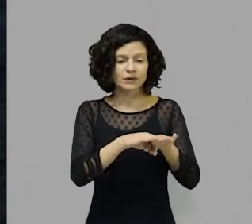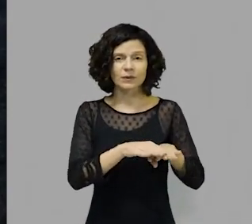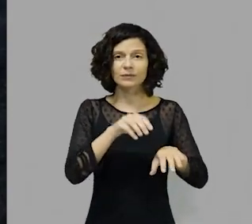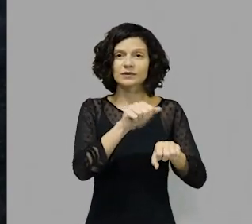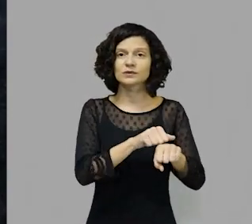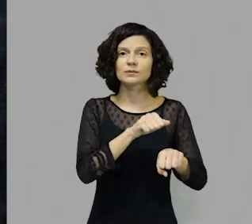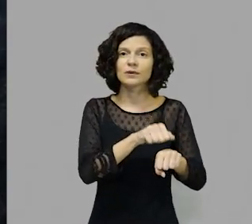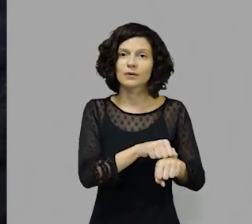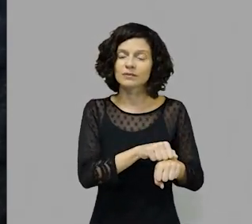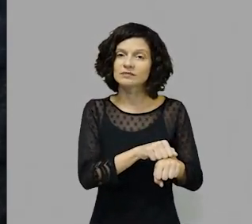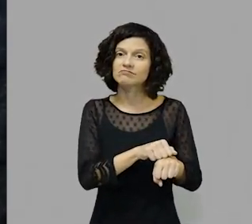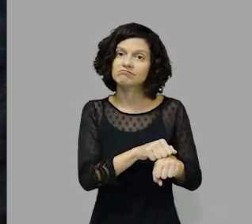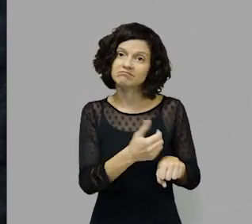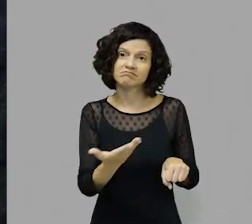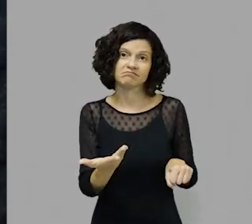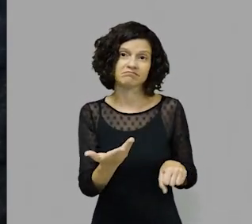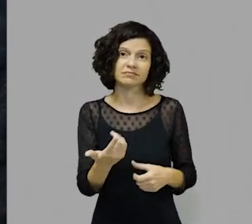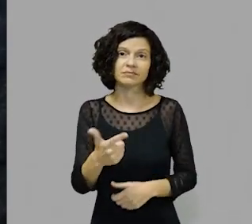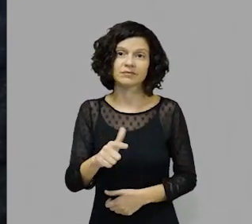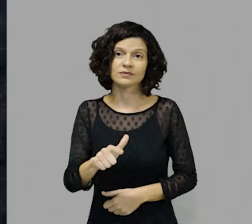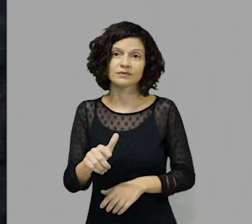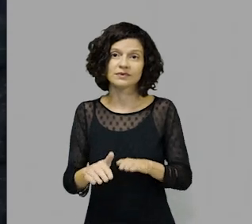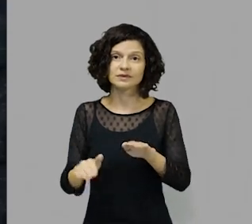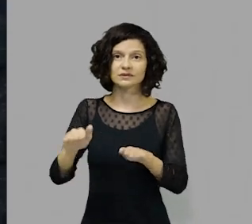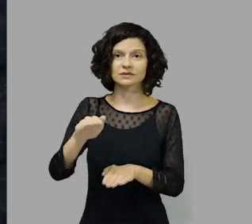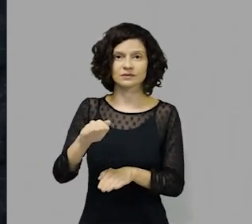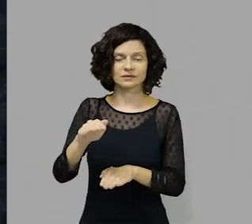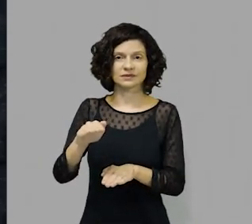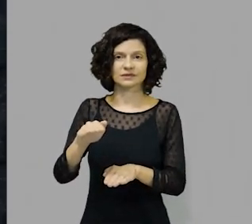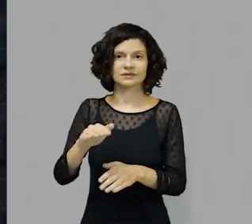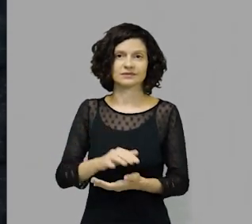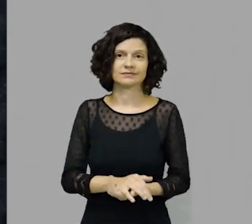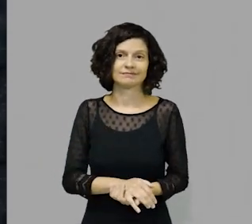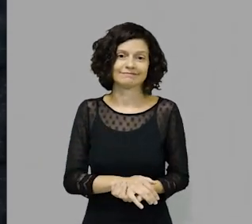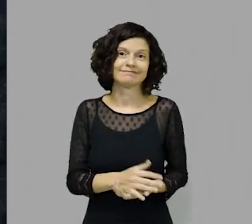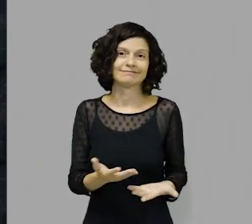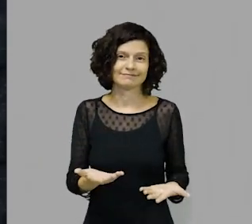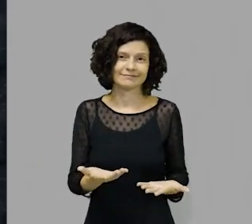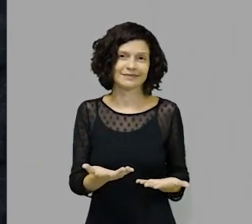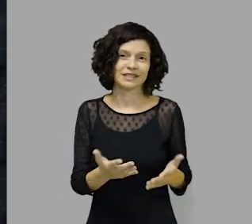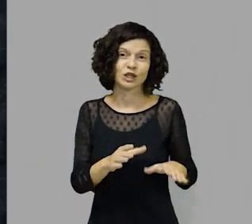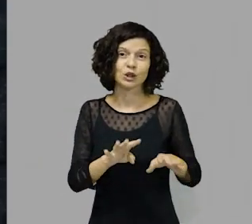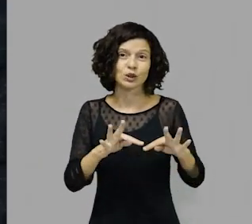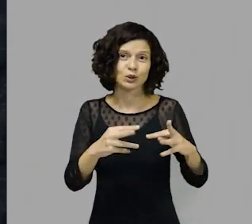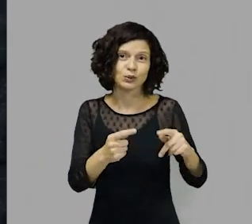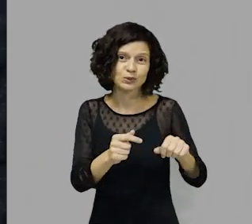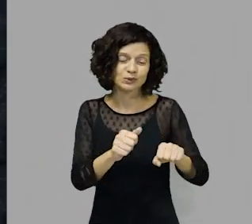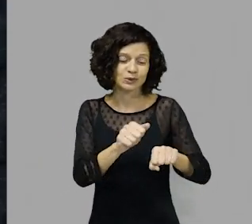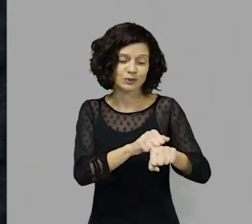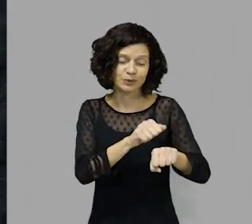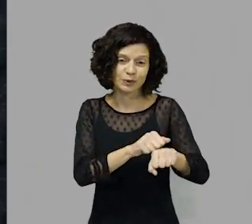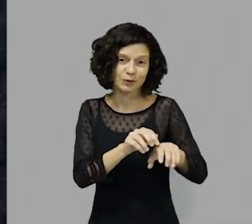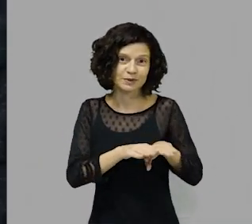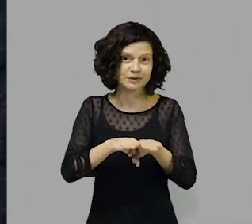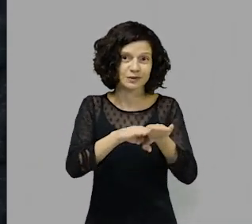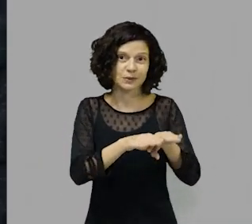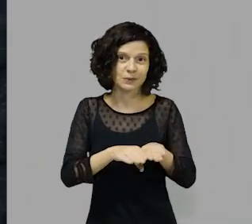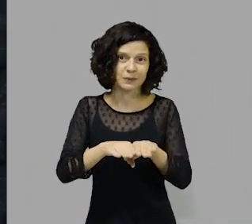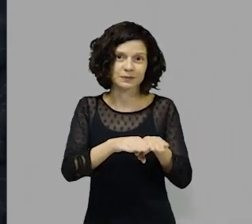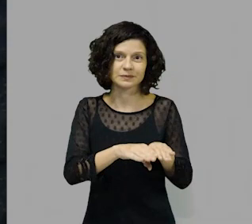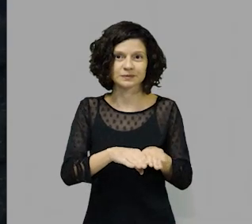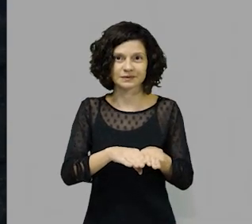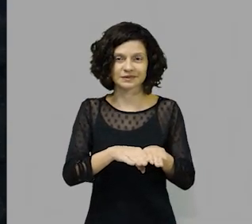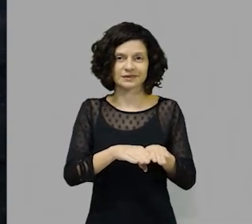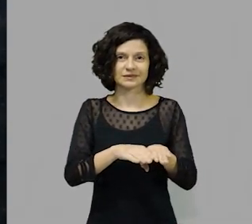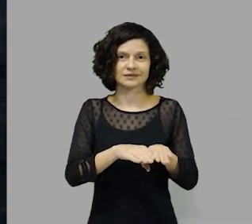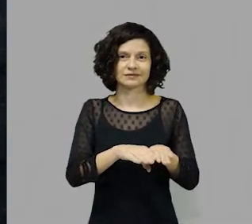for igualmente pobre, não tem desigualdade. Todos são pobres igualmente. Então, essa relação pobreza e desigualdade, ela não é